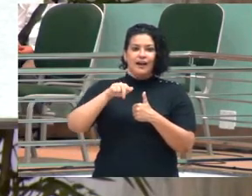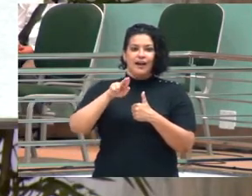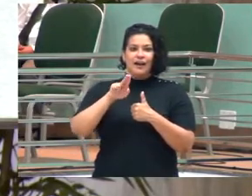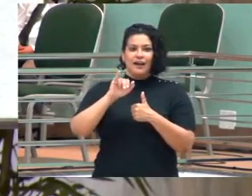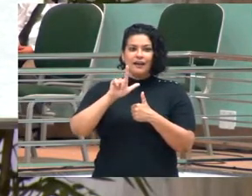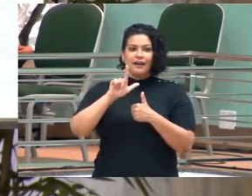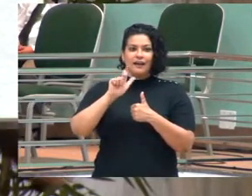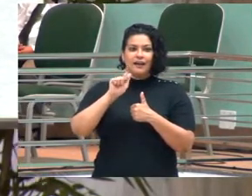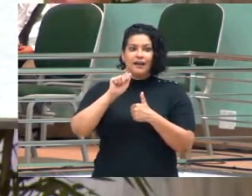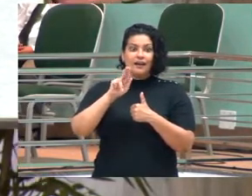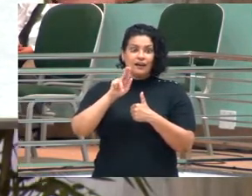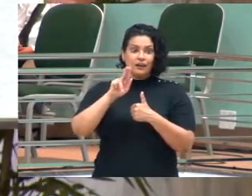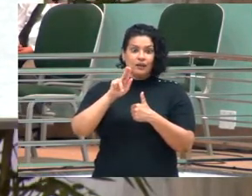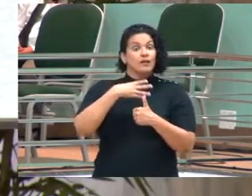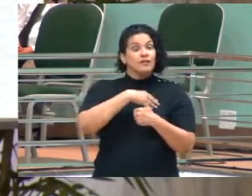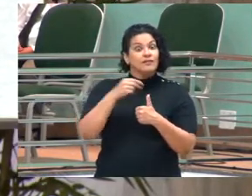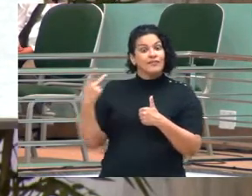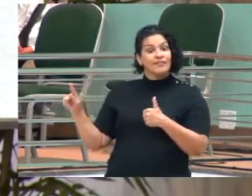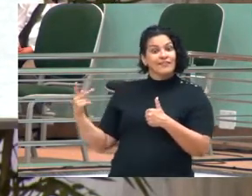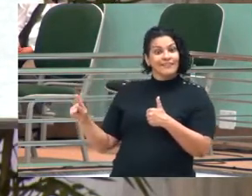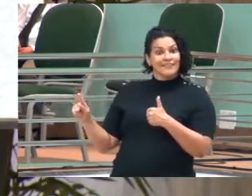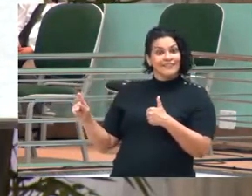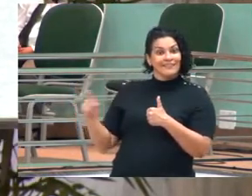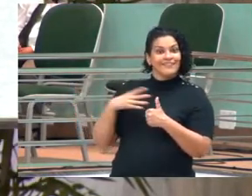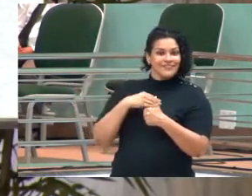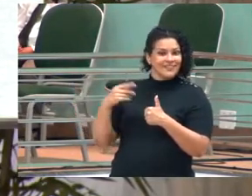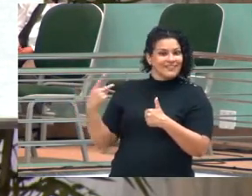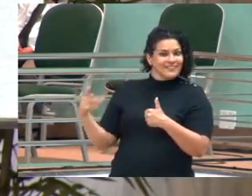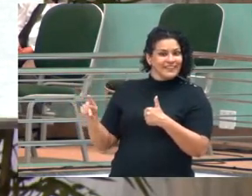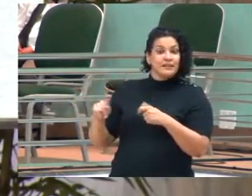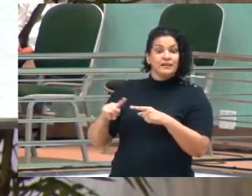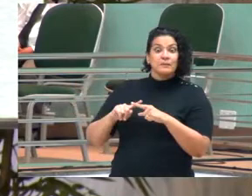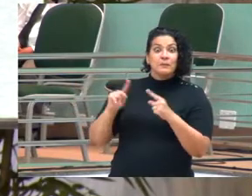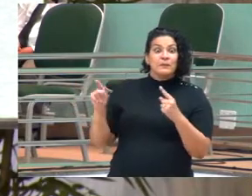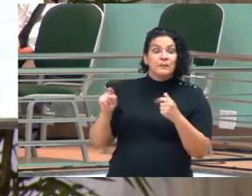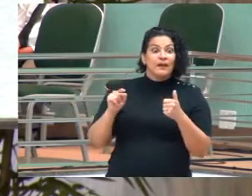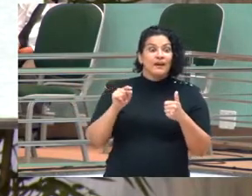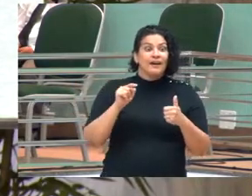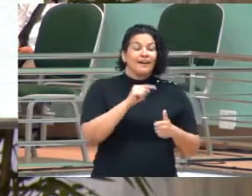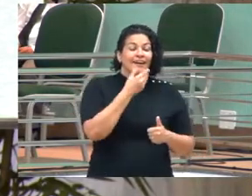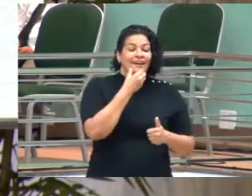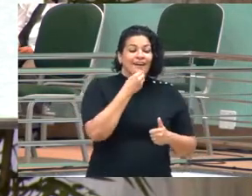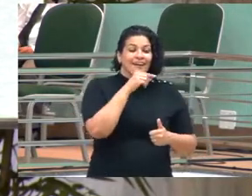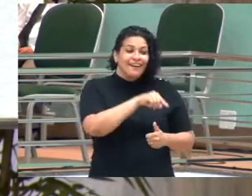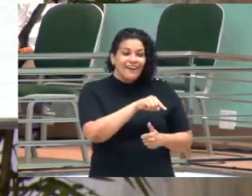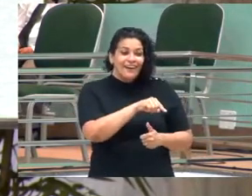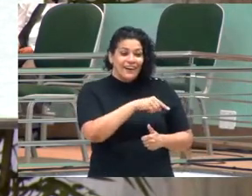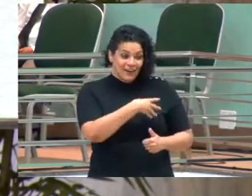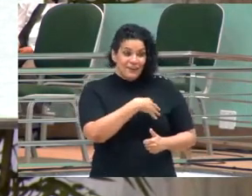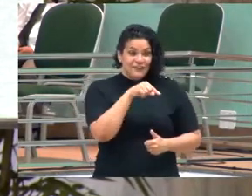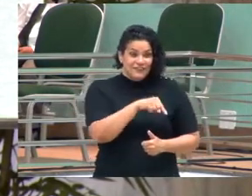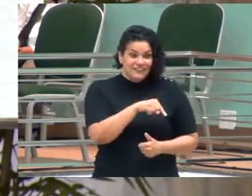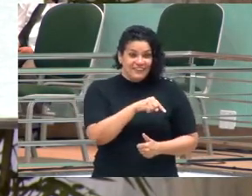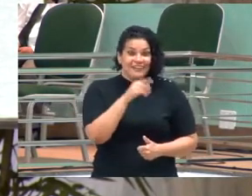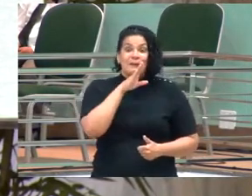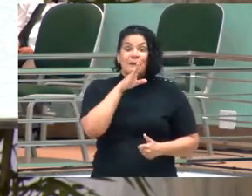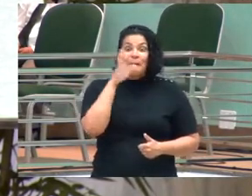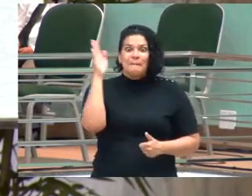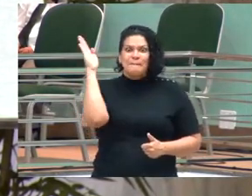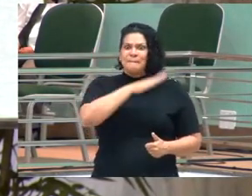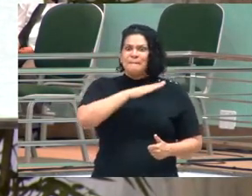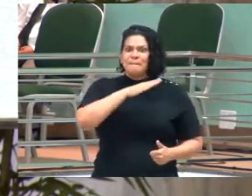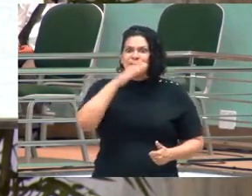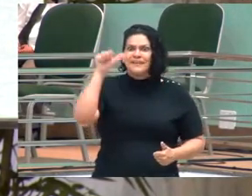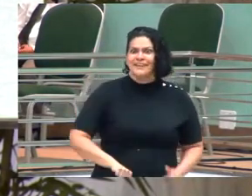pai, ao ponto de que os judeus se reuniram e pediram para que Roma tirasse aquele governador e colocasse um outro.